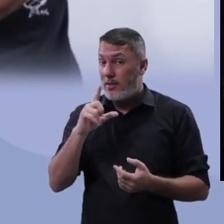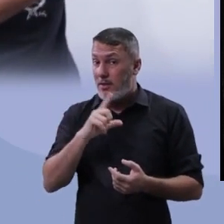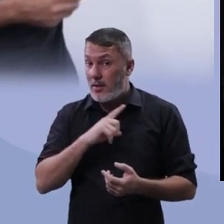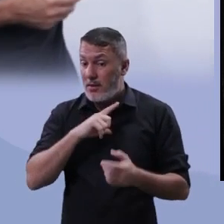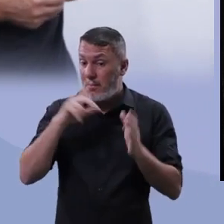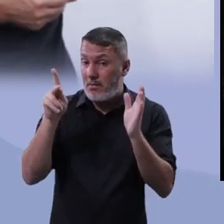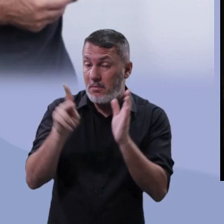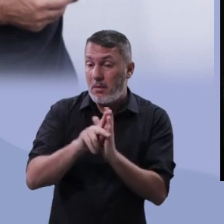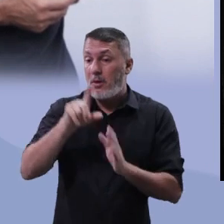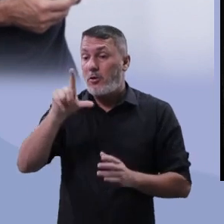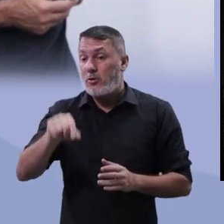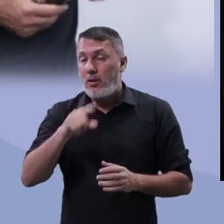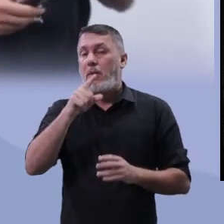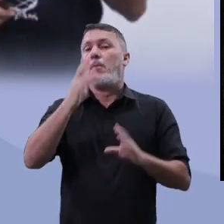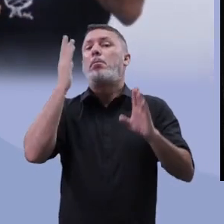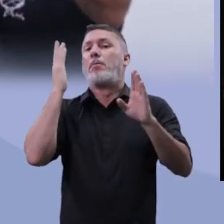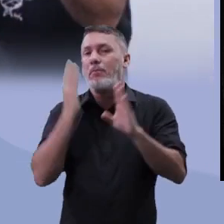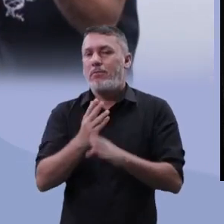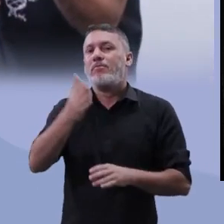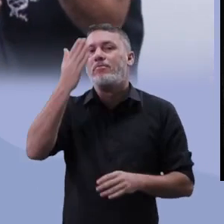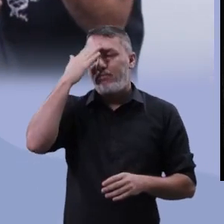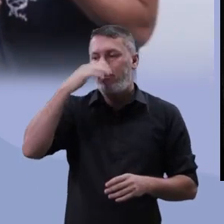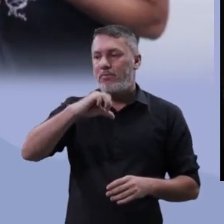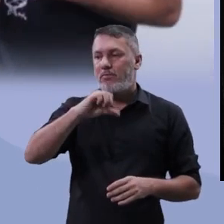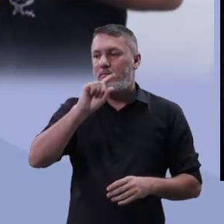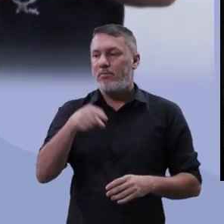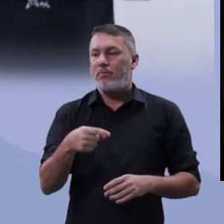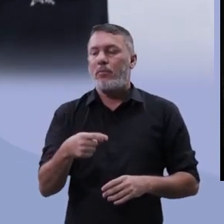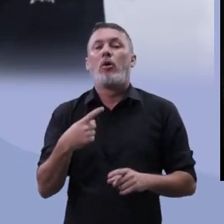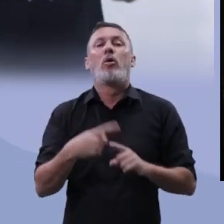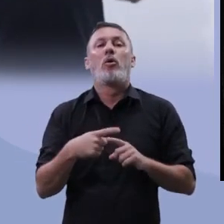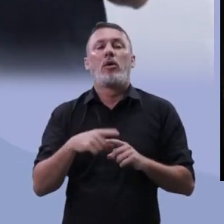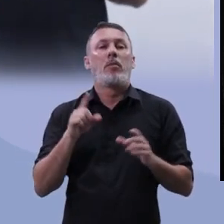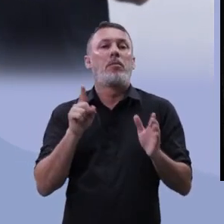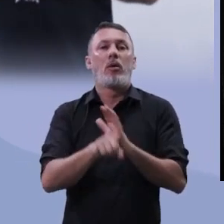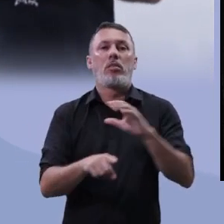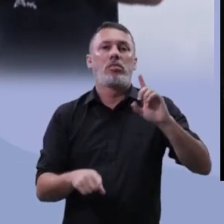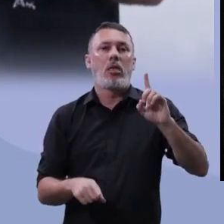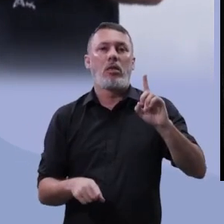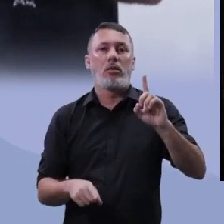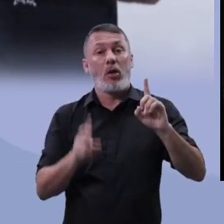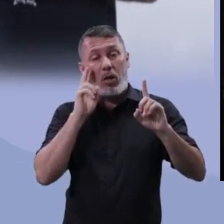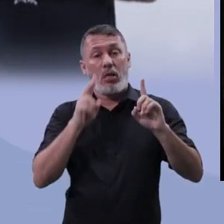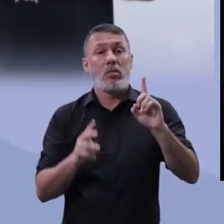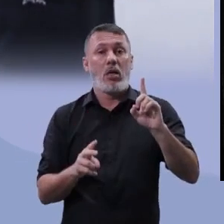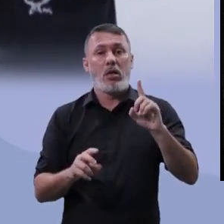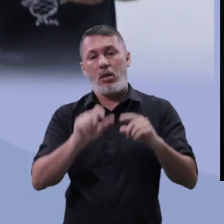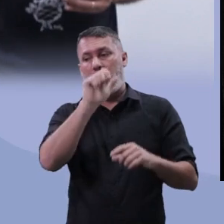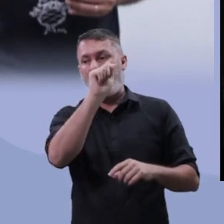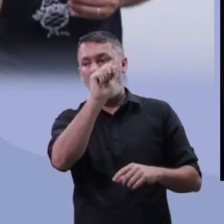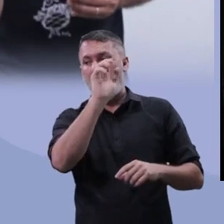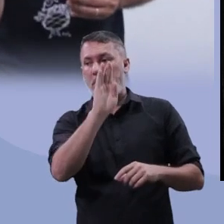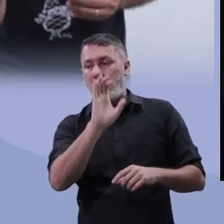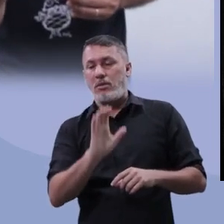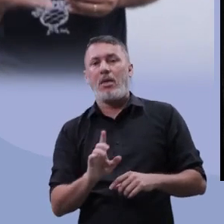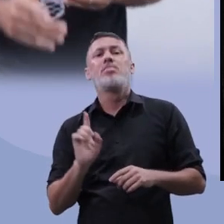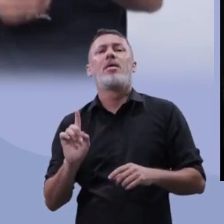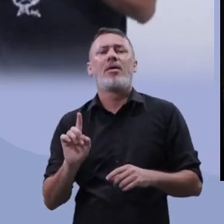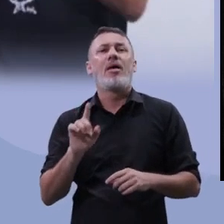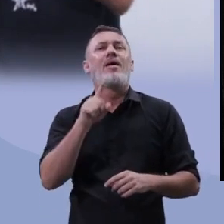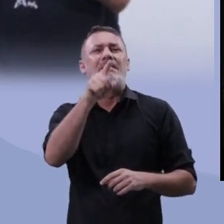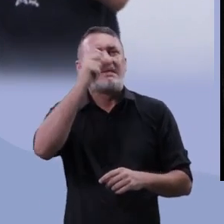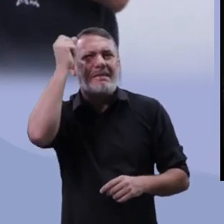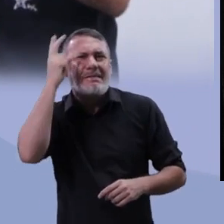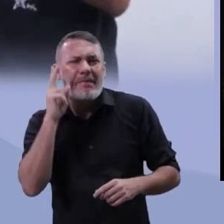as alternativas, meu hacker, você vai ver que 9, só tem na letra D. E aí o que um hacker